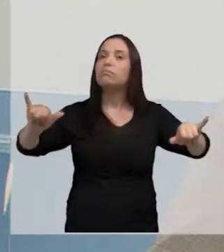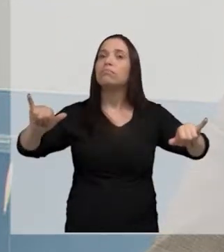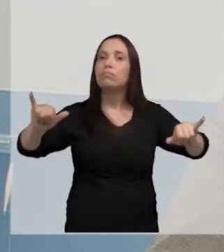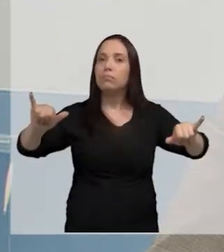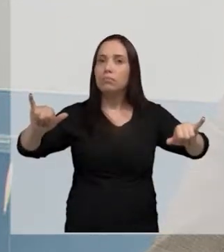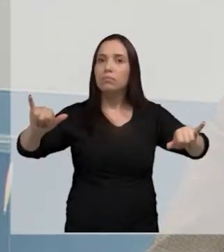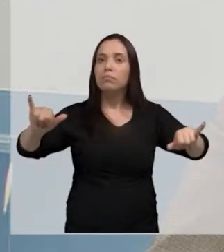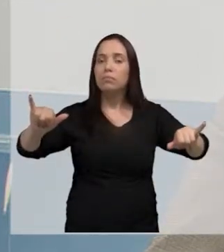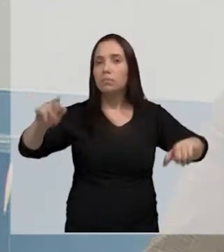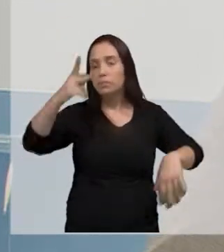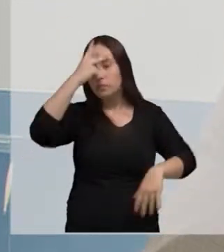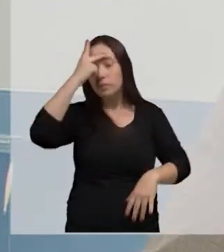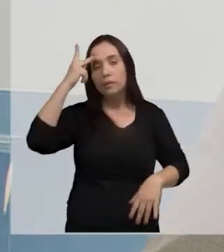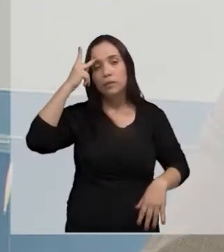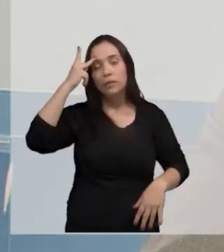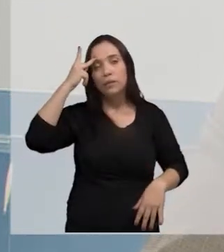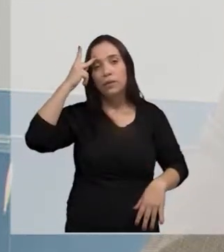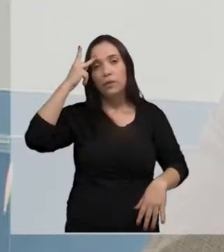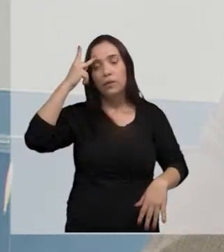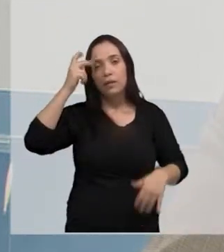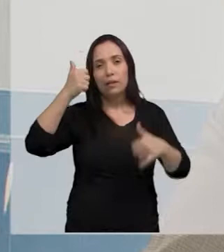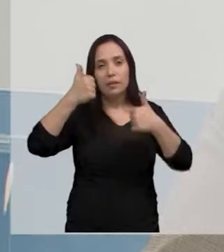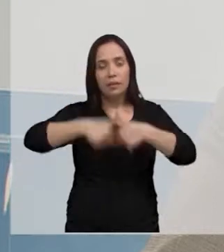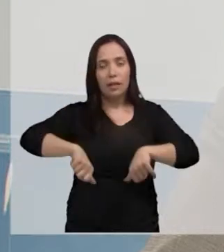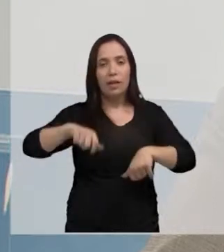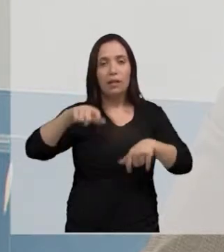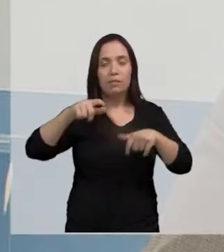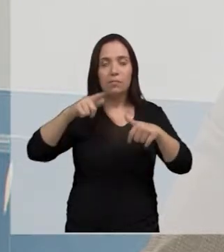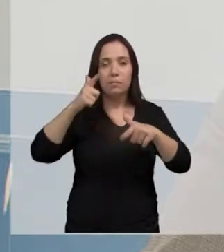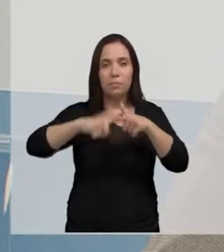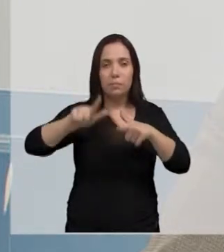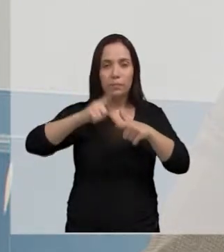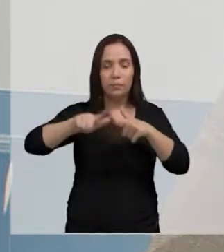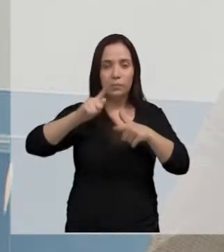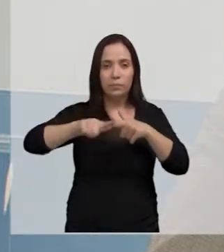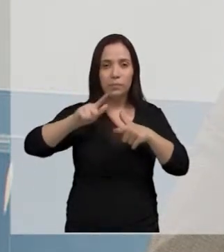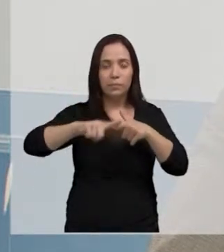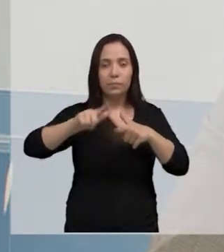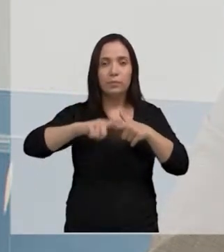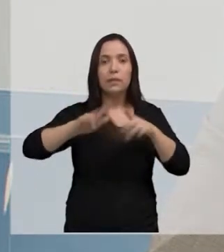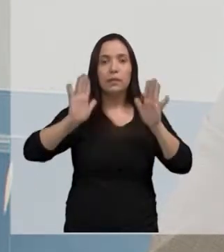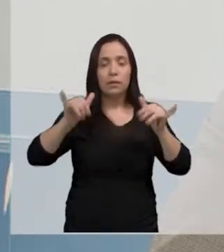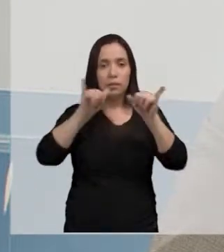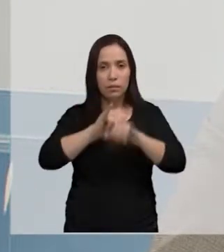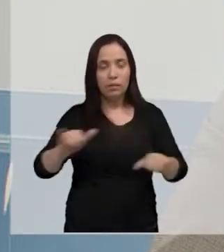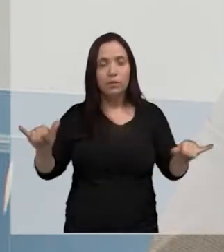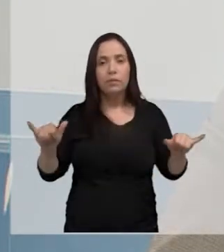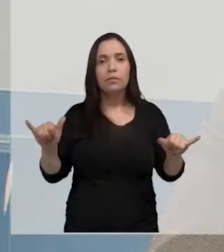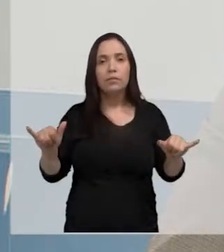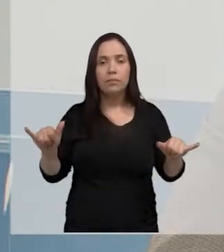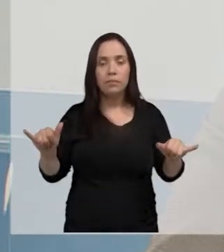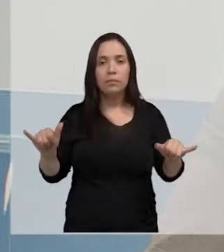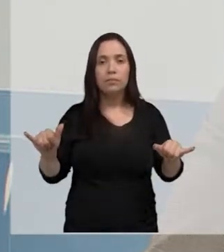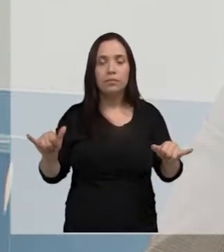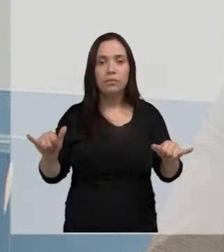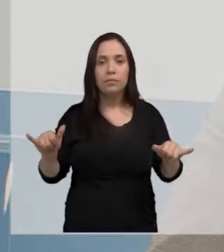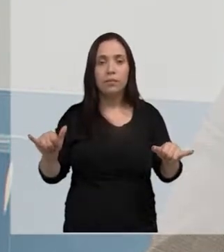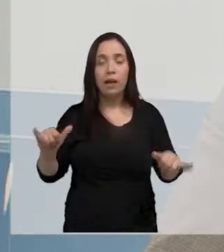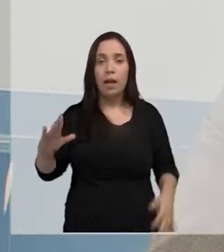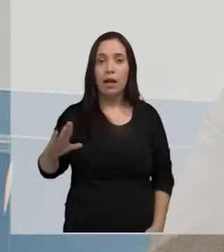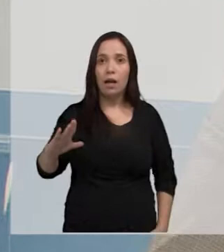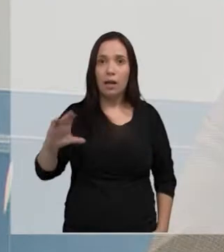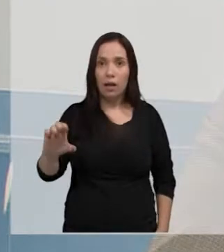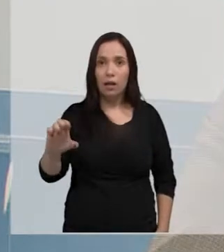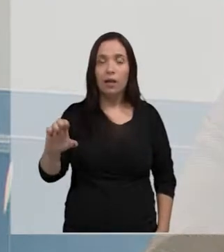pessoas que eram os tubarões, né, da política brasileira, que deixaram de ser eleitos, deixou claramente o recado.